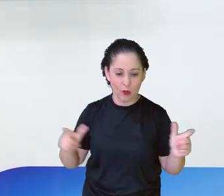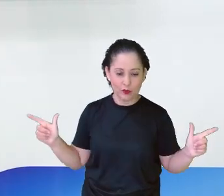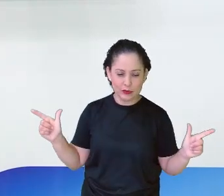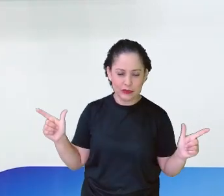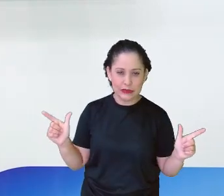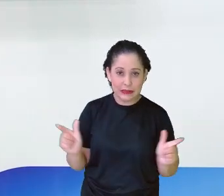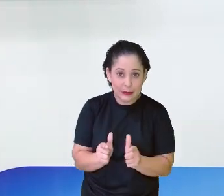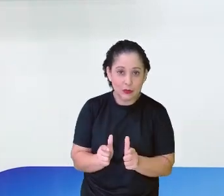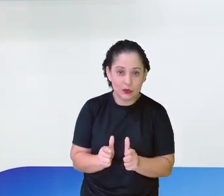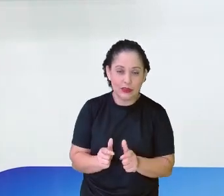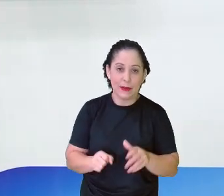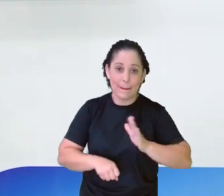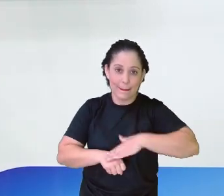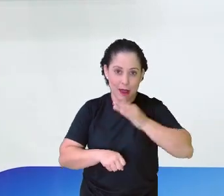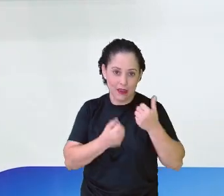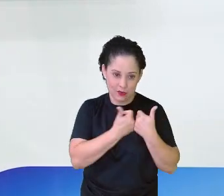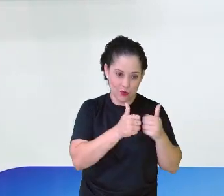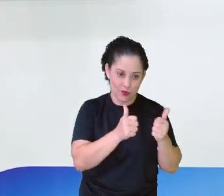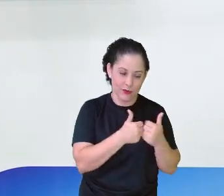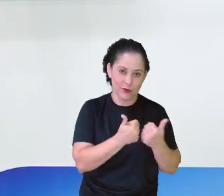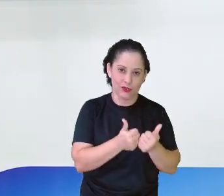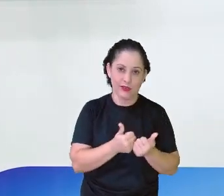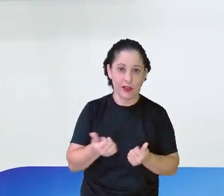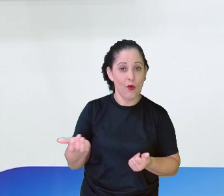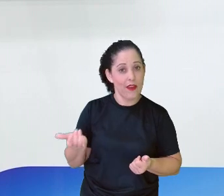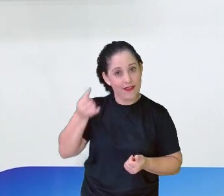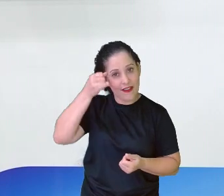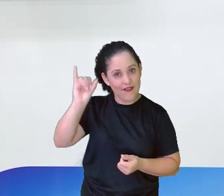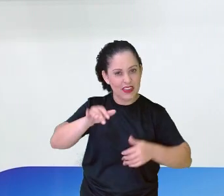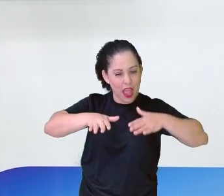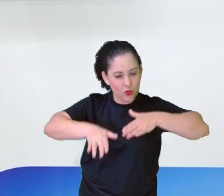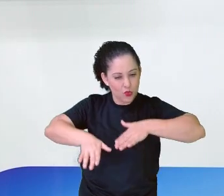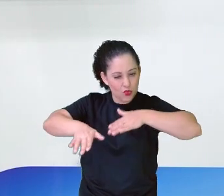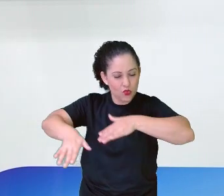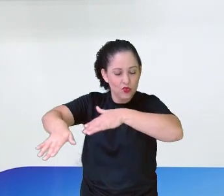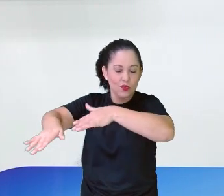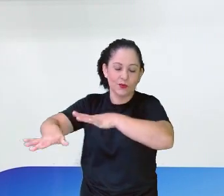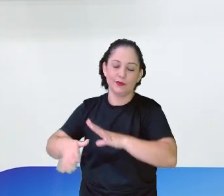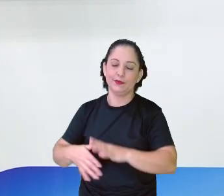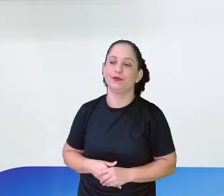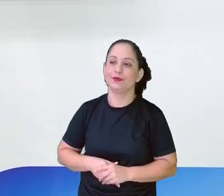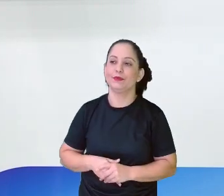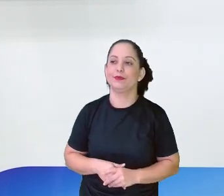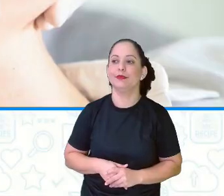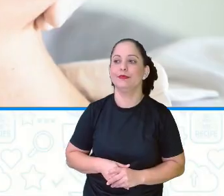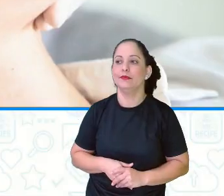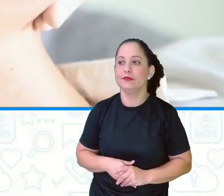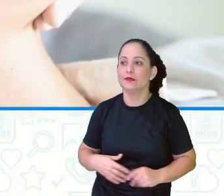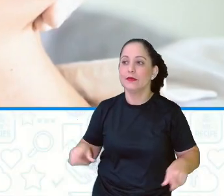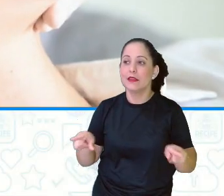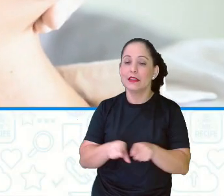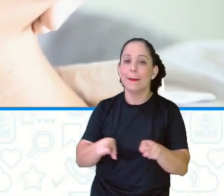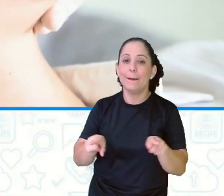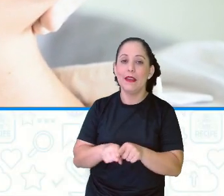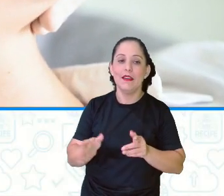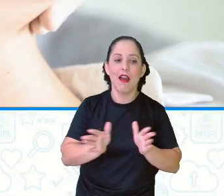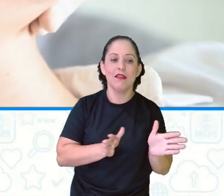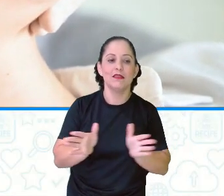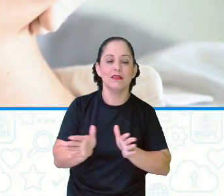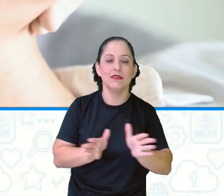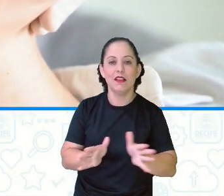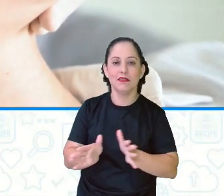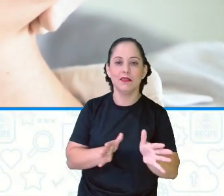público, menos carros, menos engarrafamento. Também, olha só o que eu coloquei aqui, acesso à